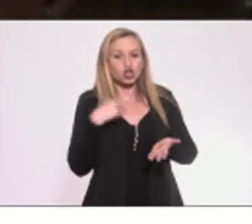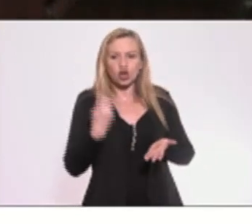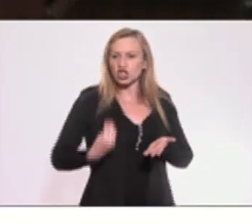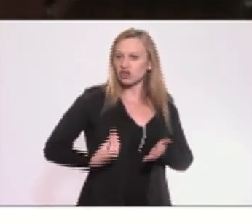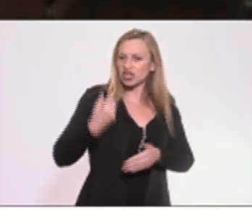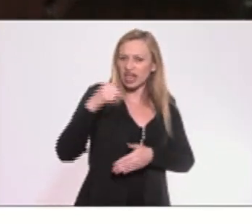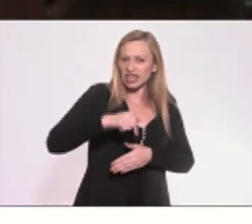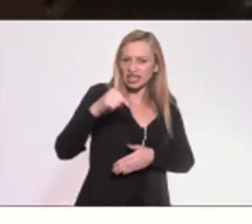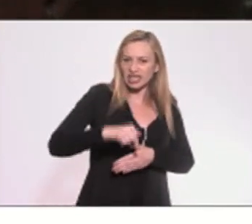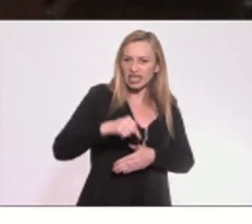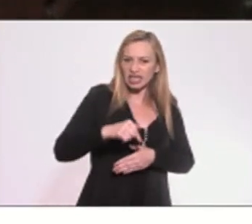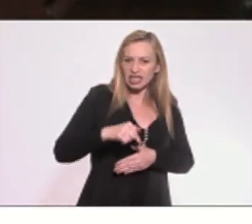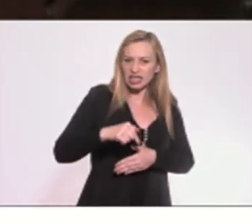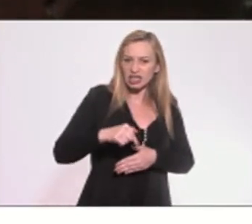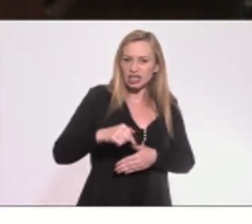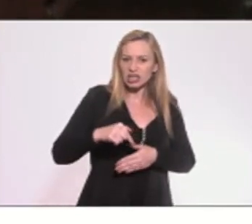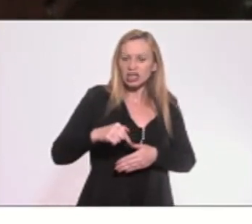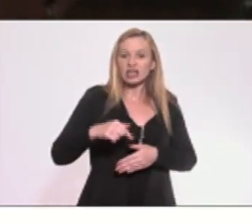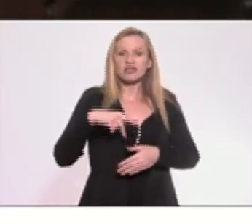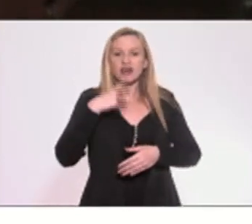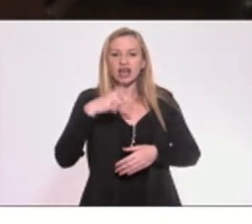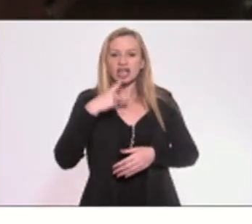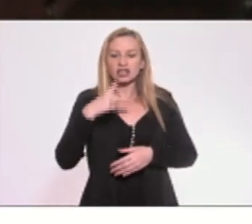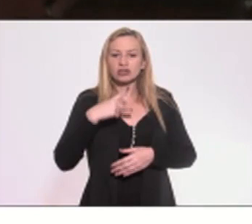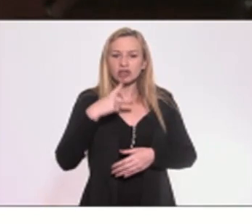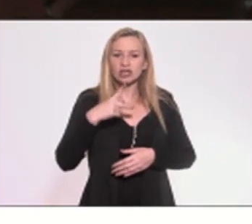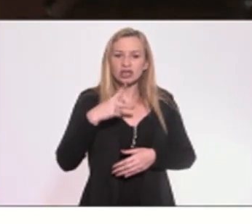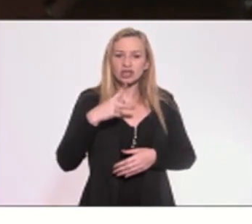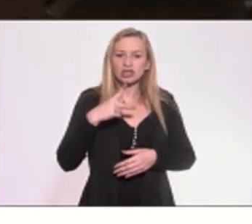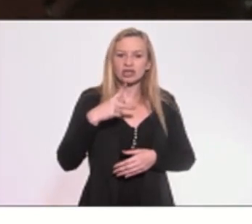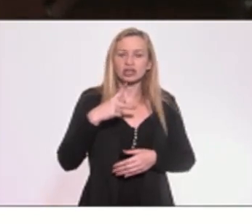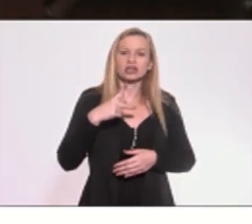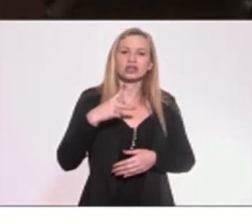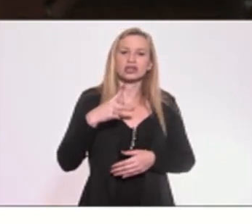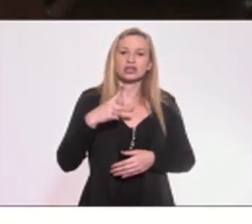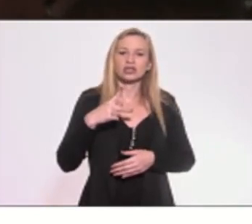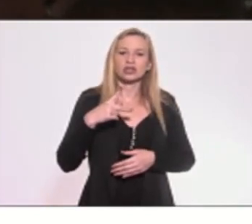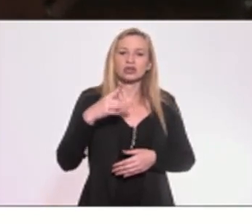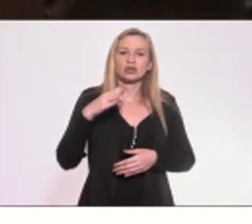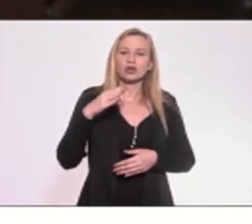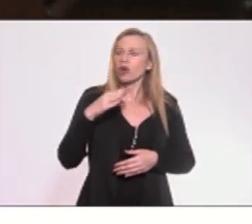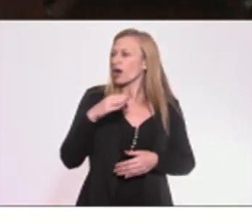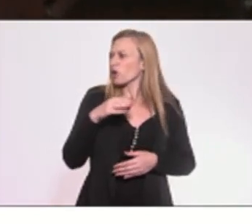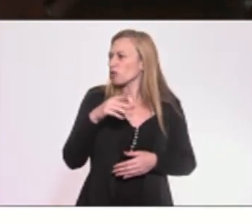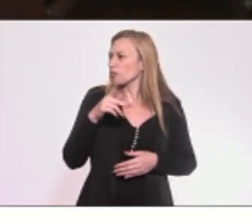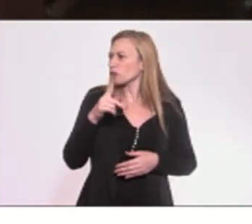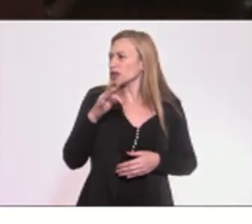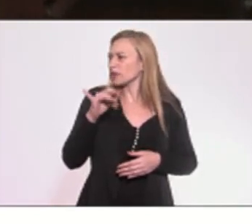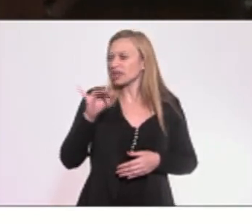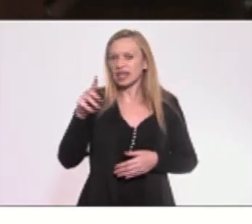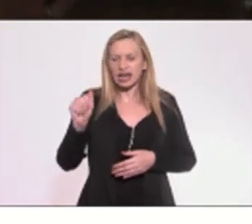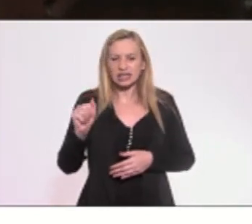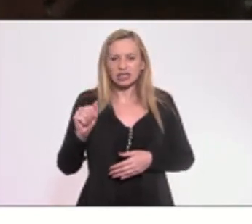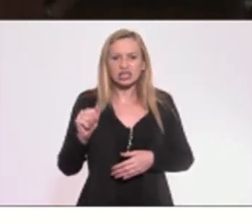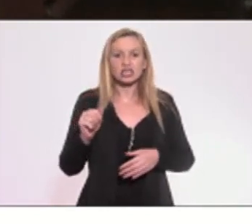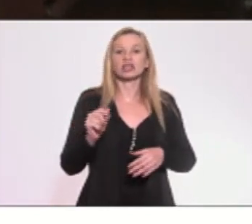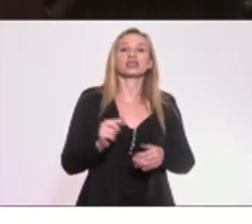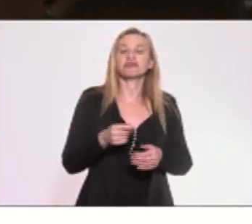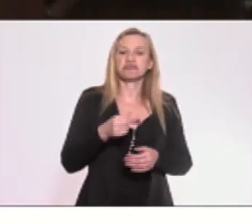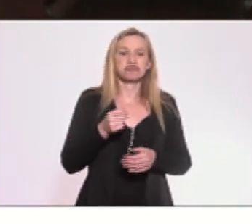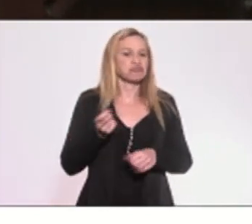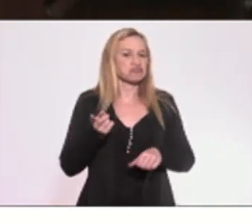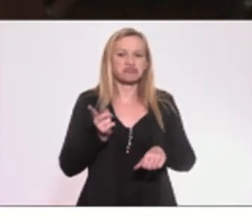aqui falando de culpabilidade. Em momento nenhum, a ministra Carmen